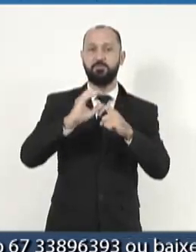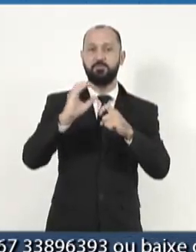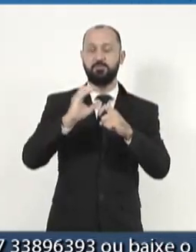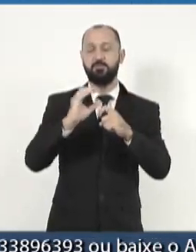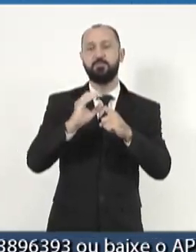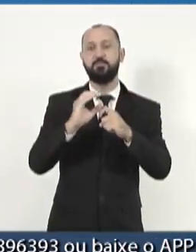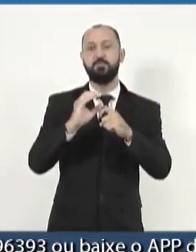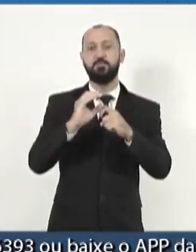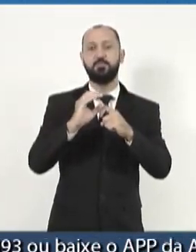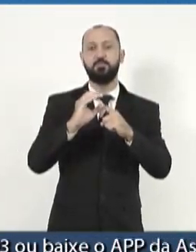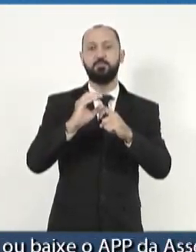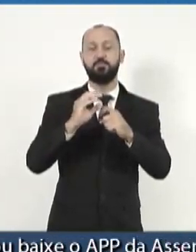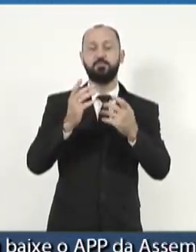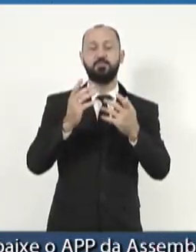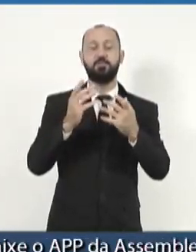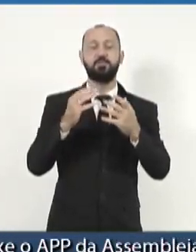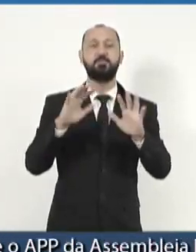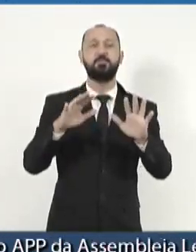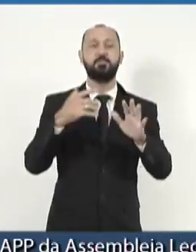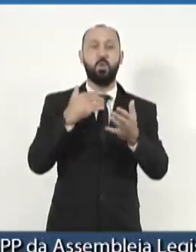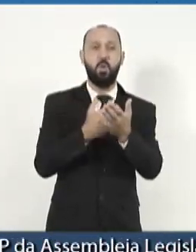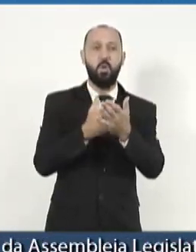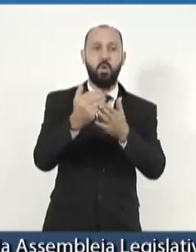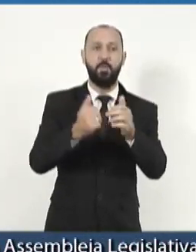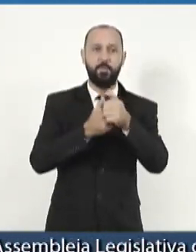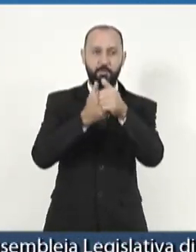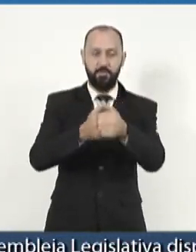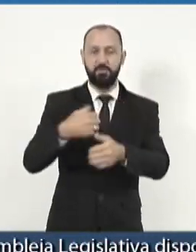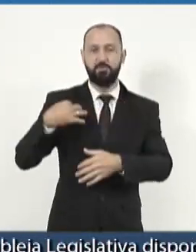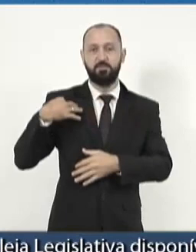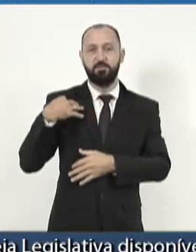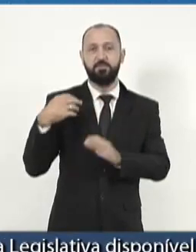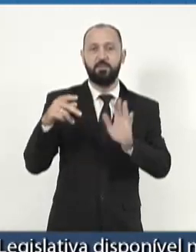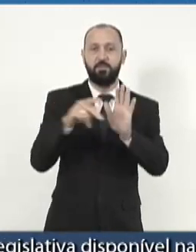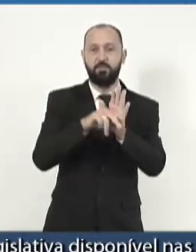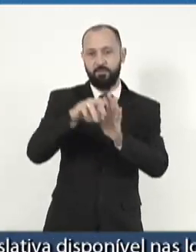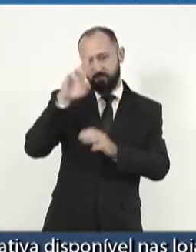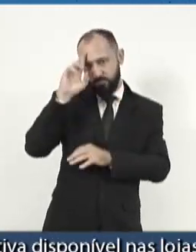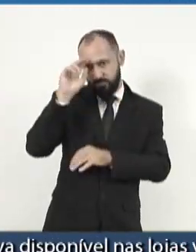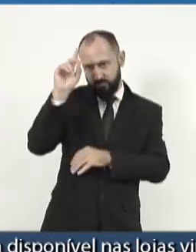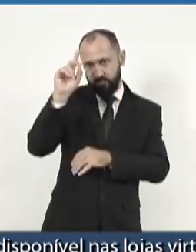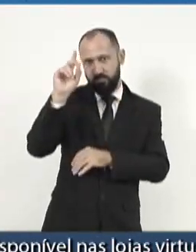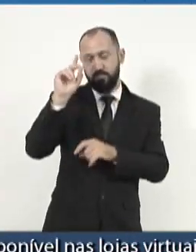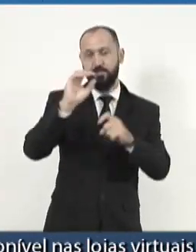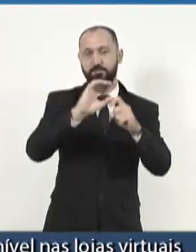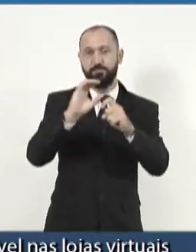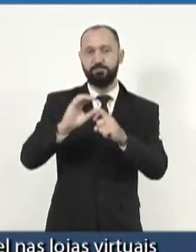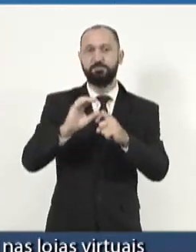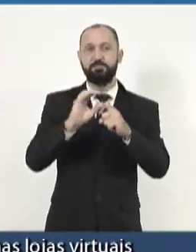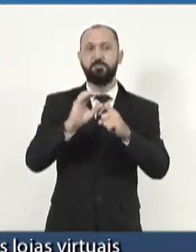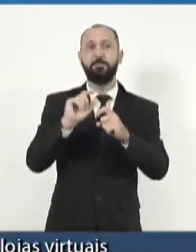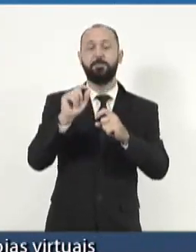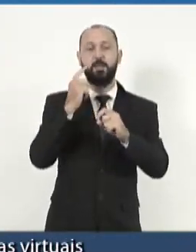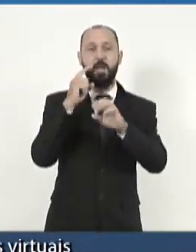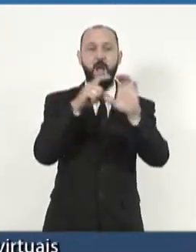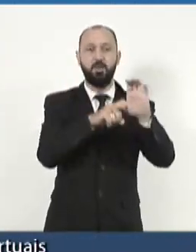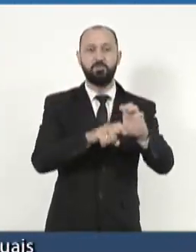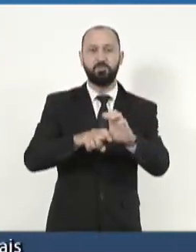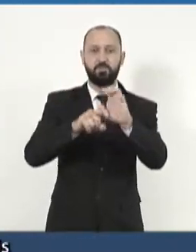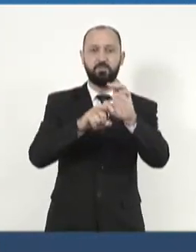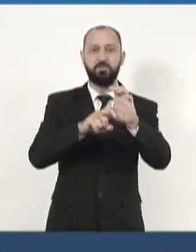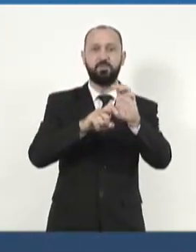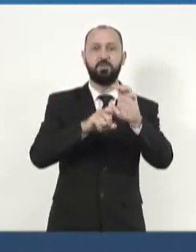governo, e nós nos prontificamos a acompanhar daqui para frente, né, como que vai ser a aplicação